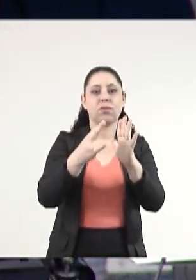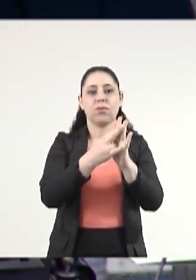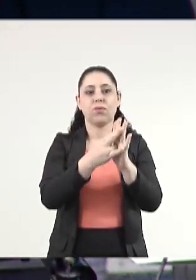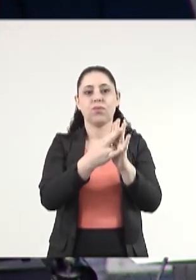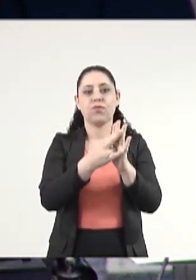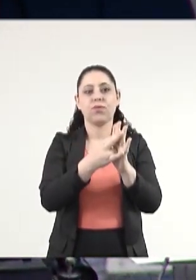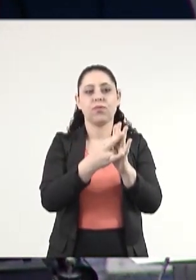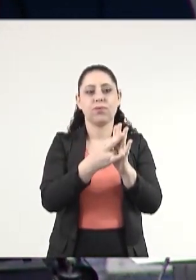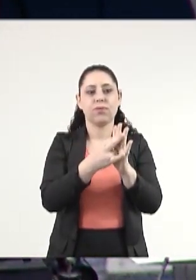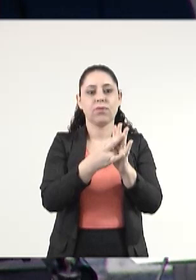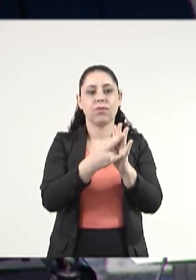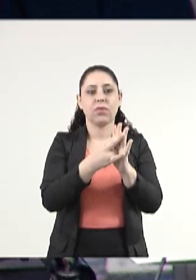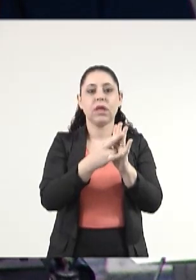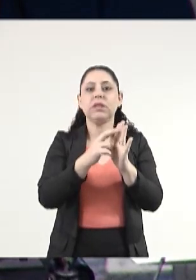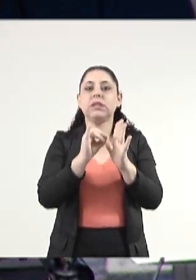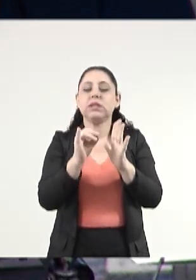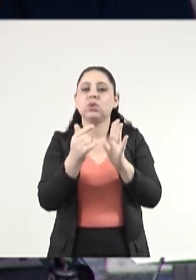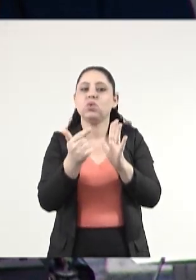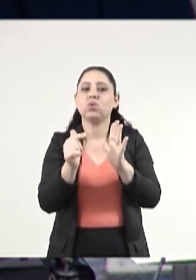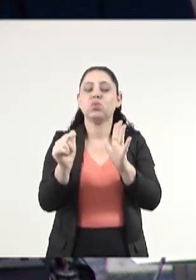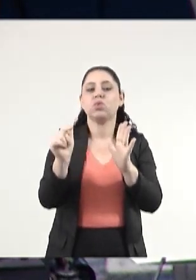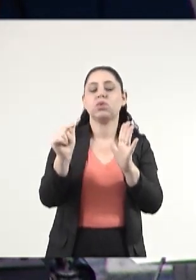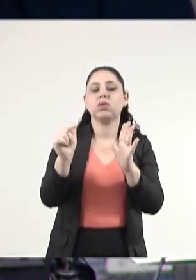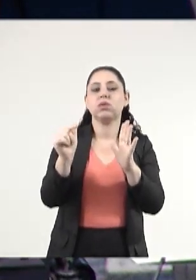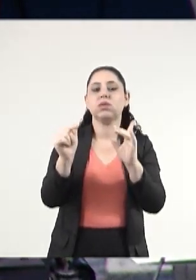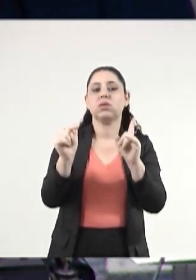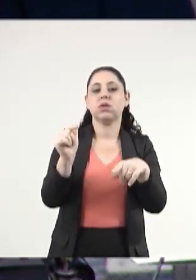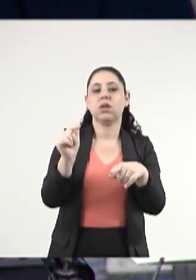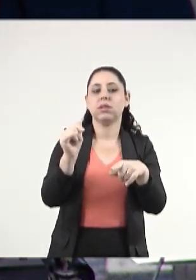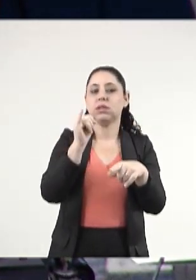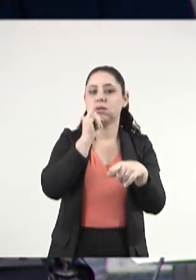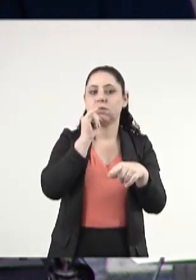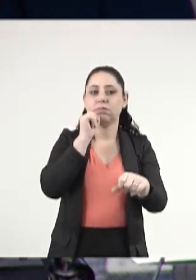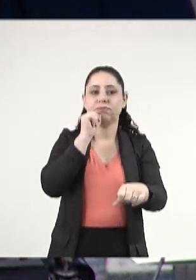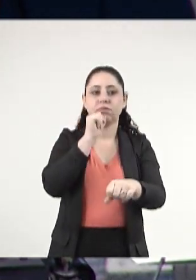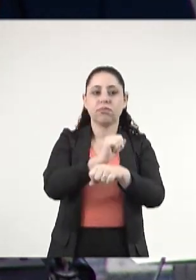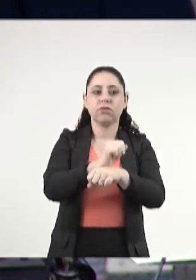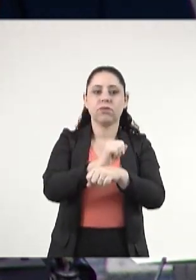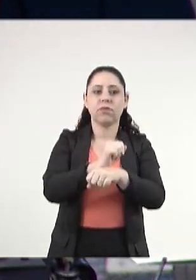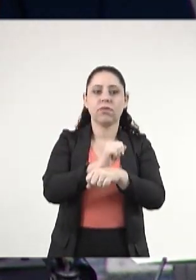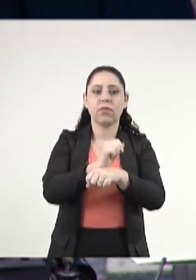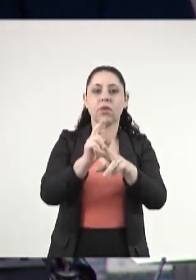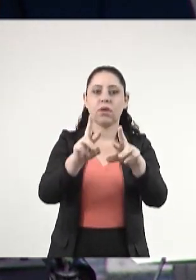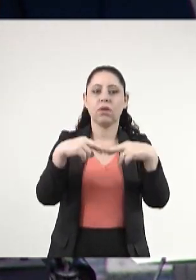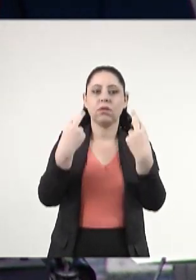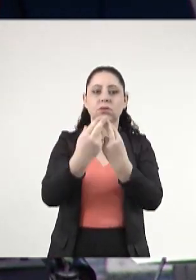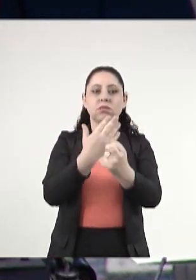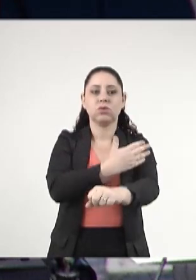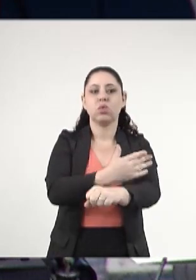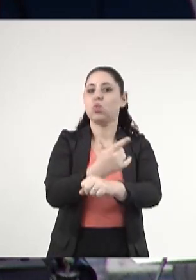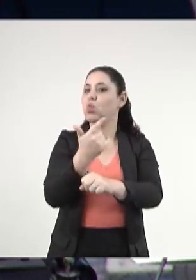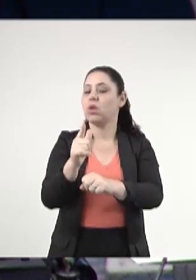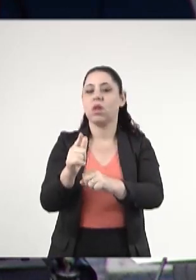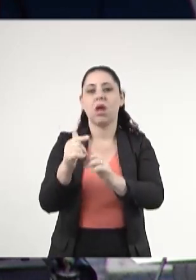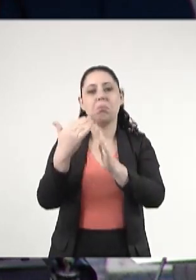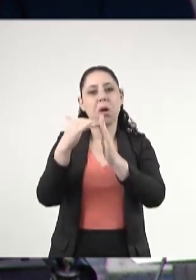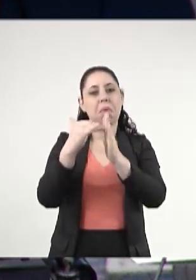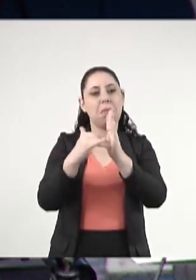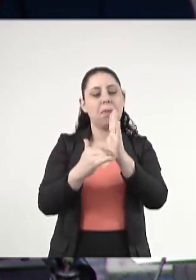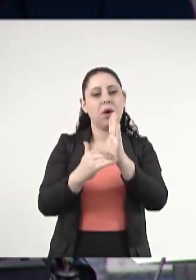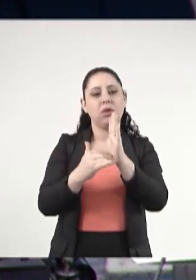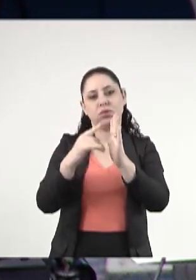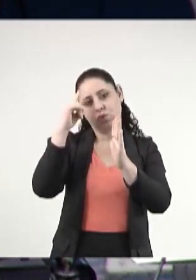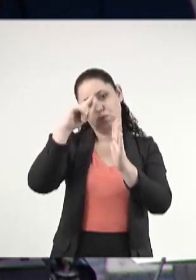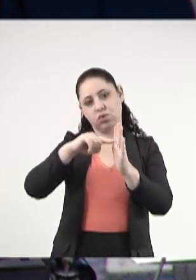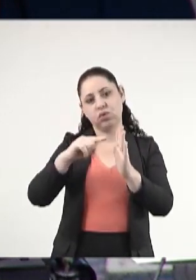regimentalmente, se não suspender as sessões, mas pelo menos não haver ordem do dia